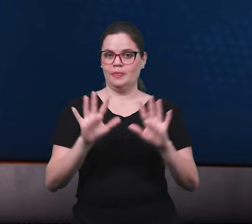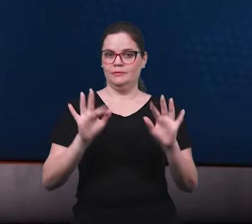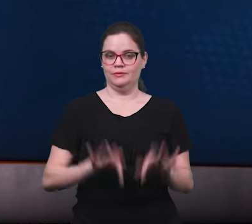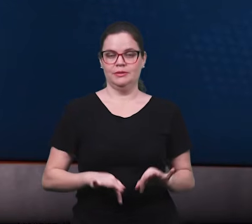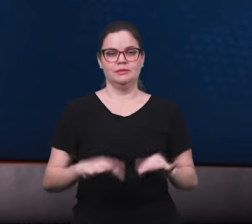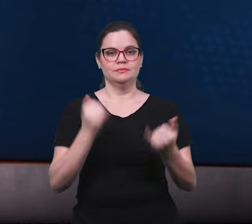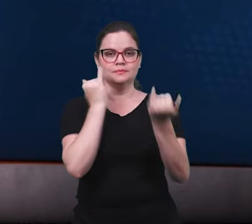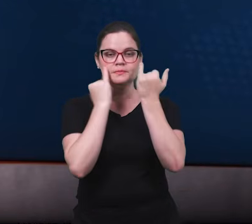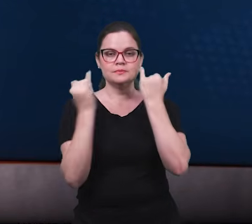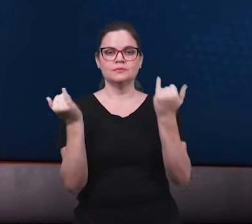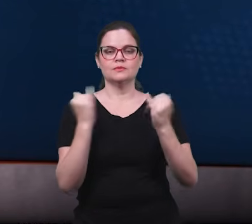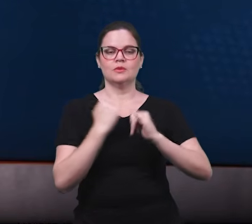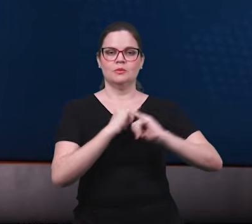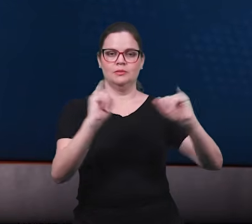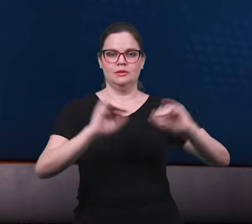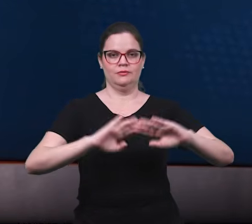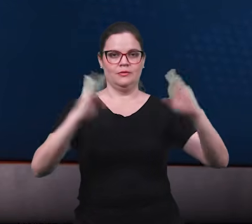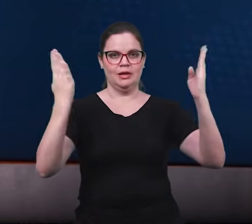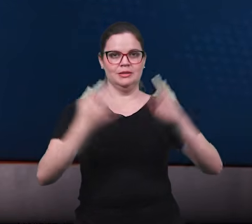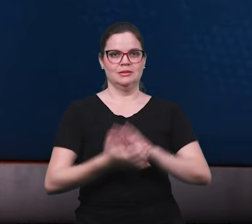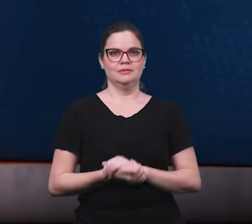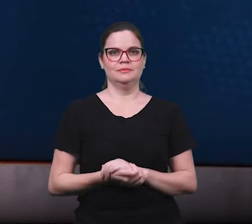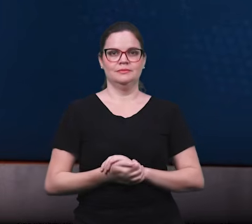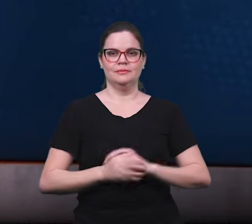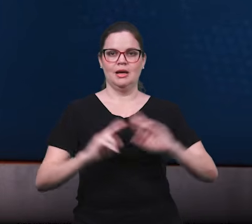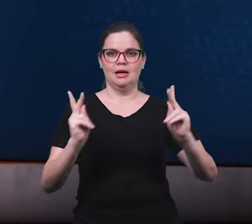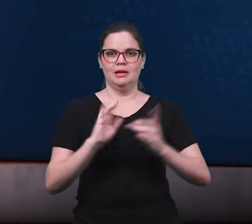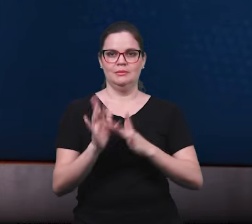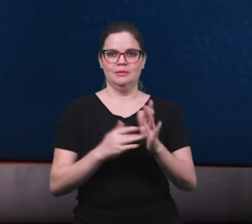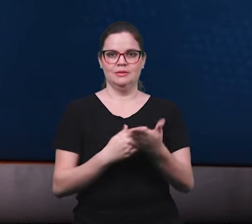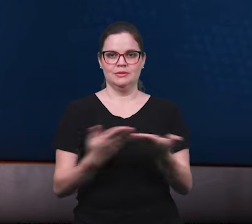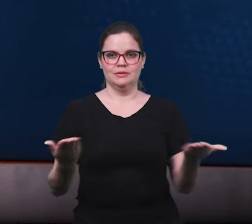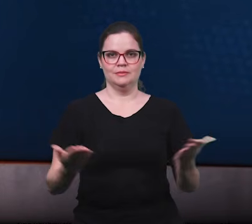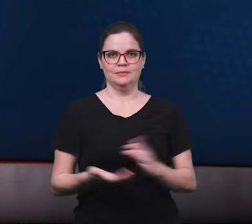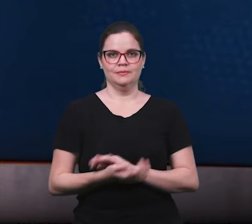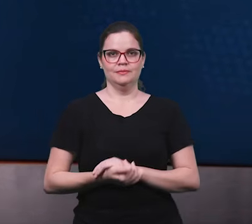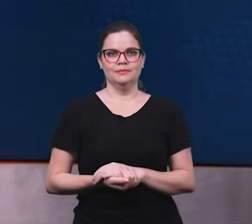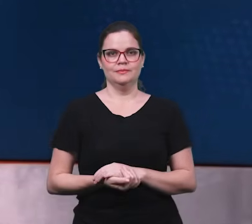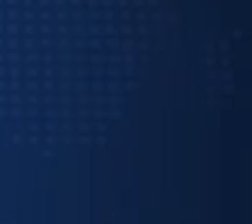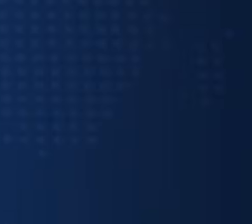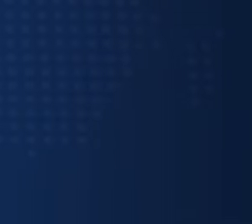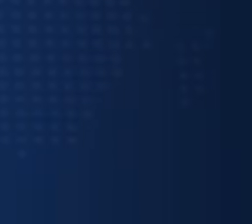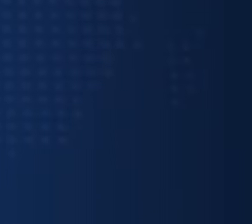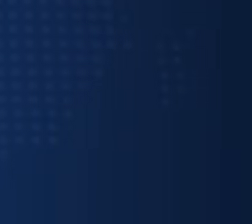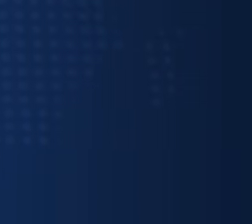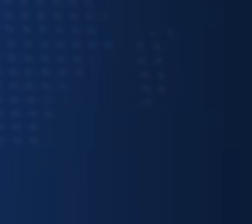assim encerramos mais uma edição do Painel Trombetas e Festas. A paz do Senhor.